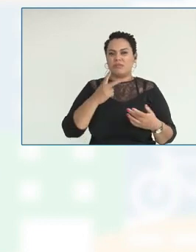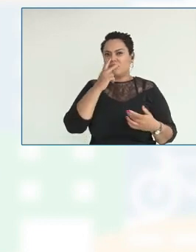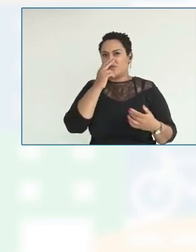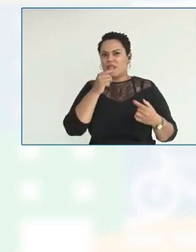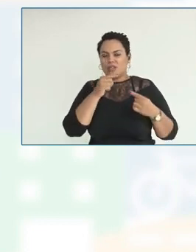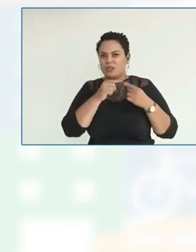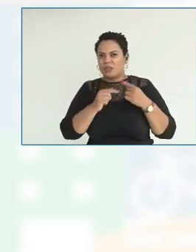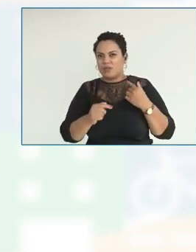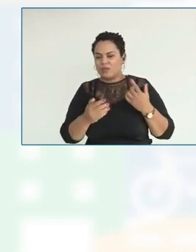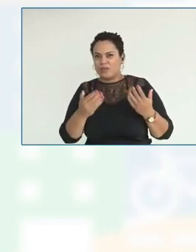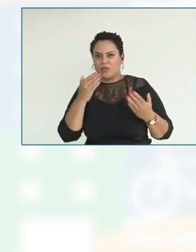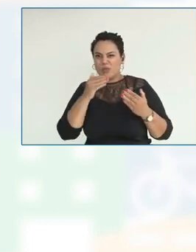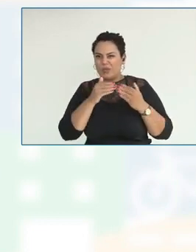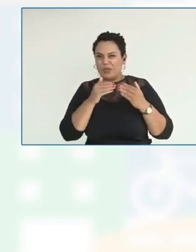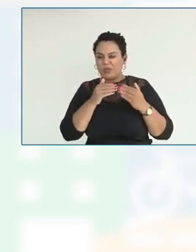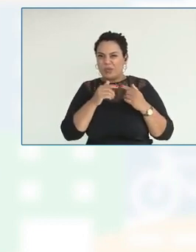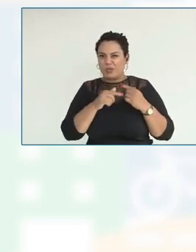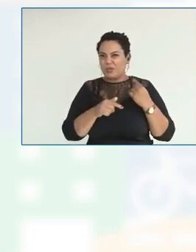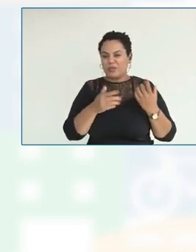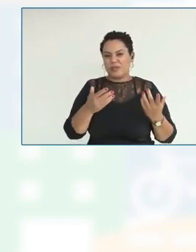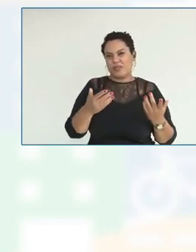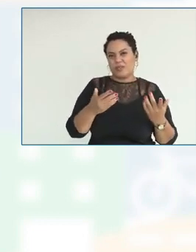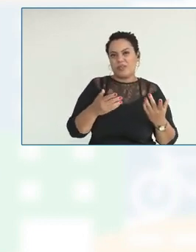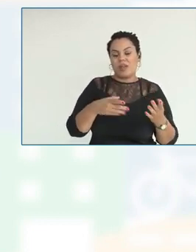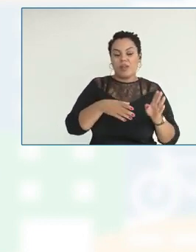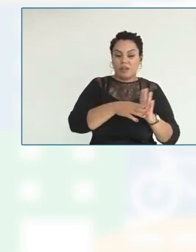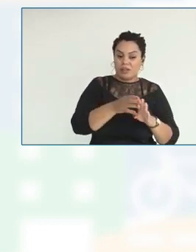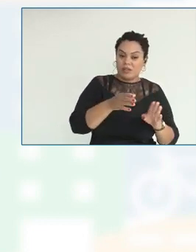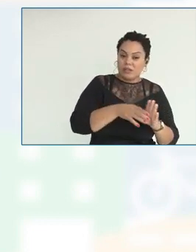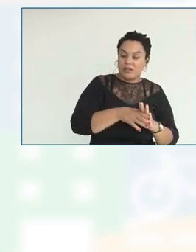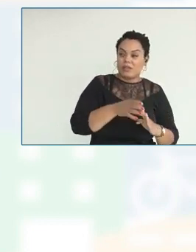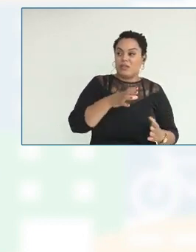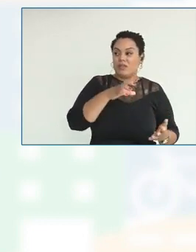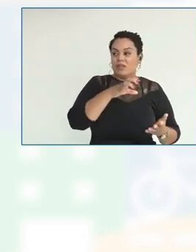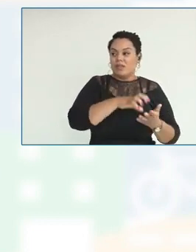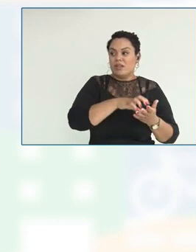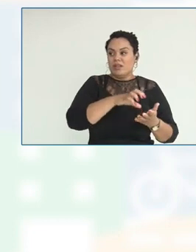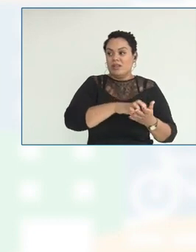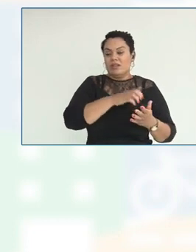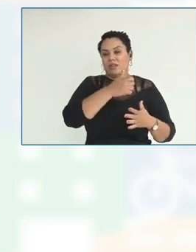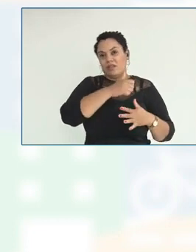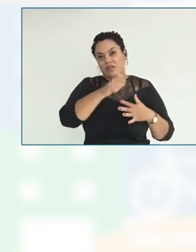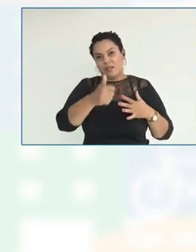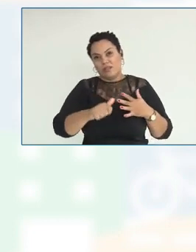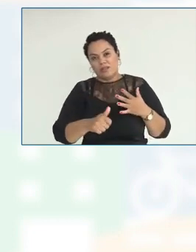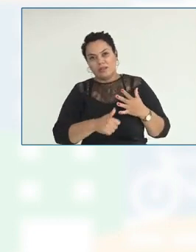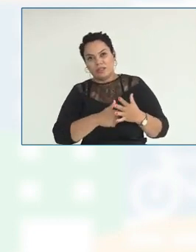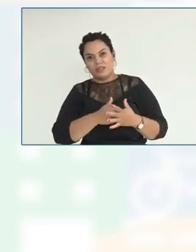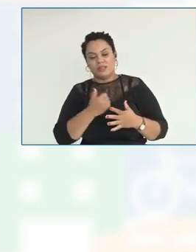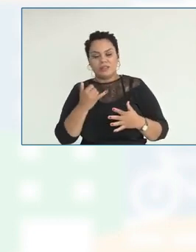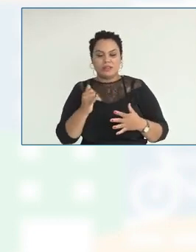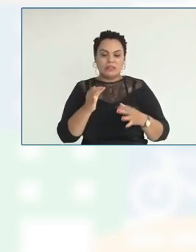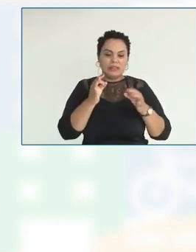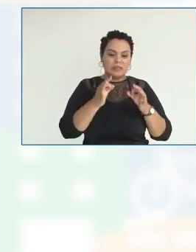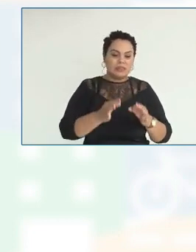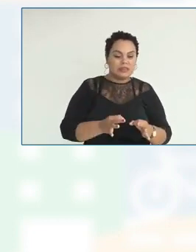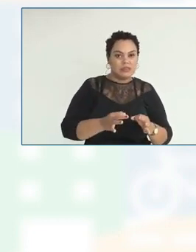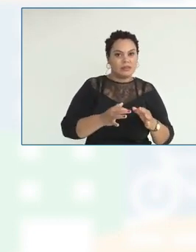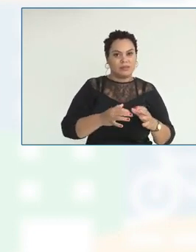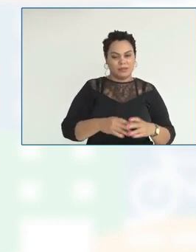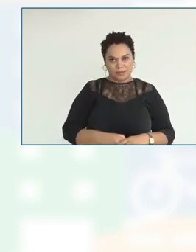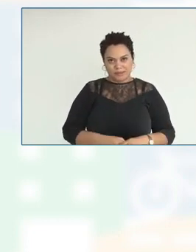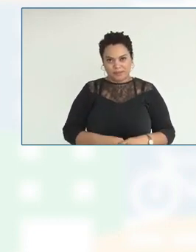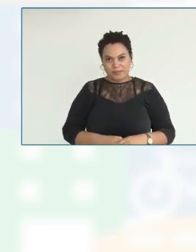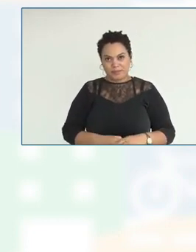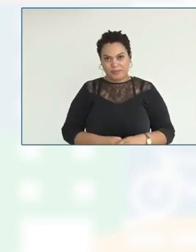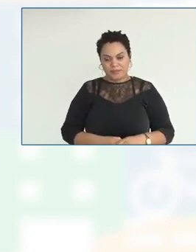orienta as unidades de vigilância em saúde a avaliar e qualificar essa informação. Bom, aqui eu